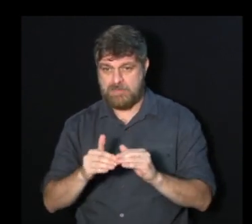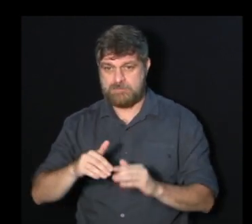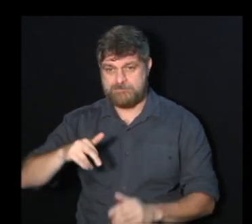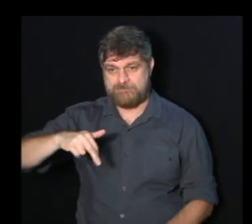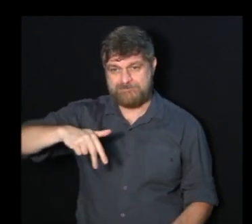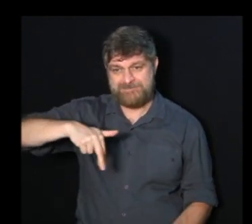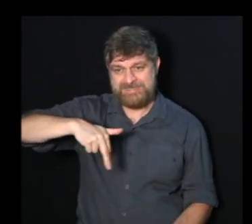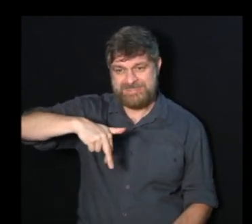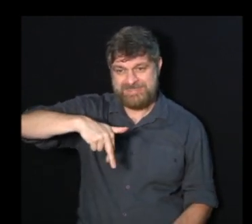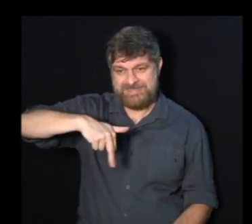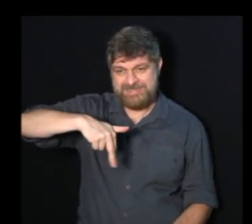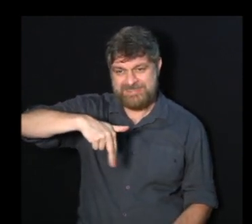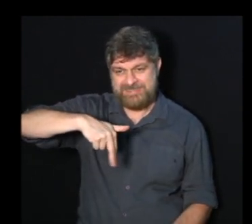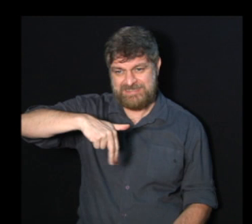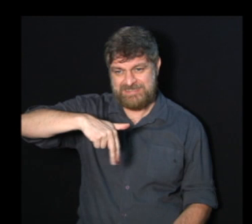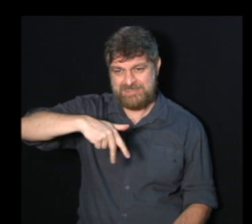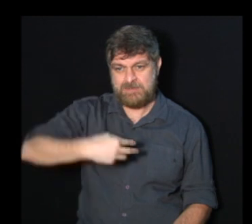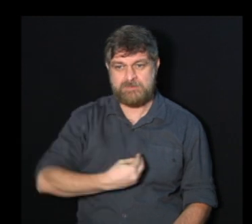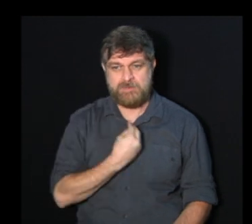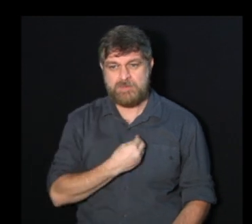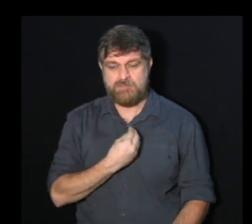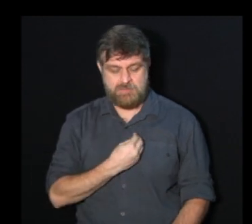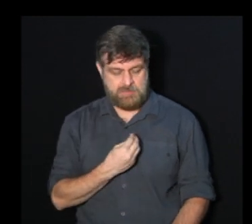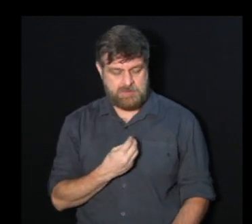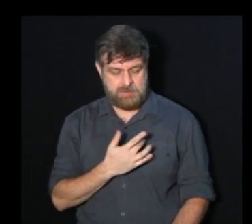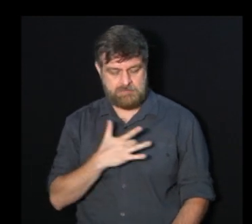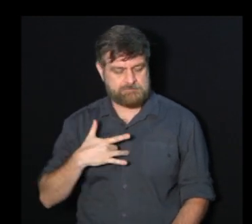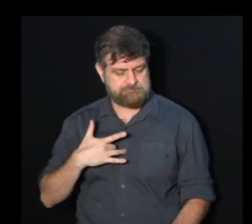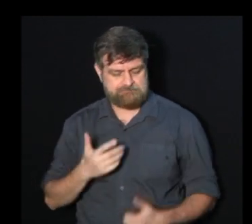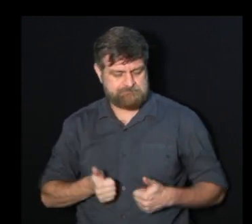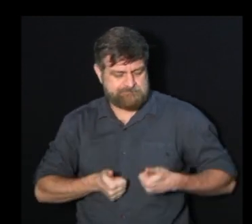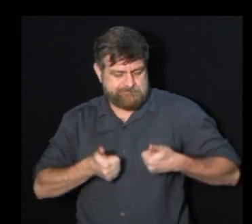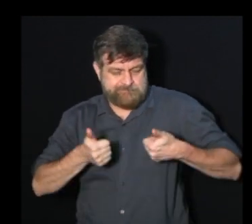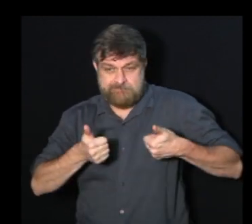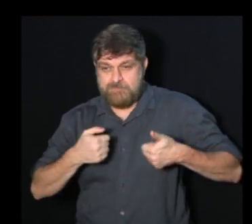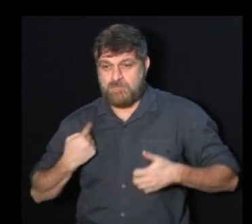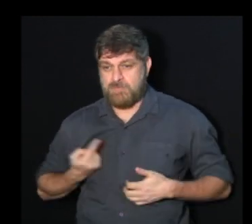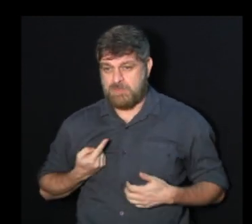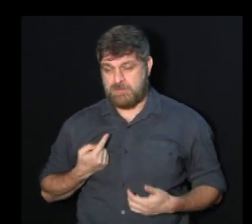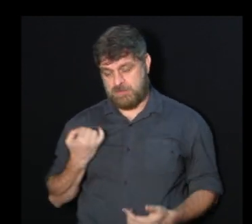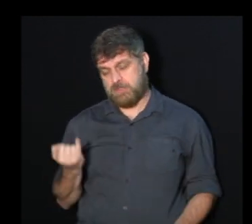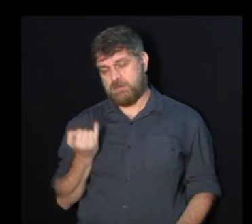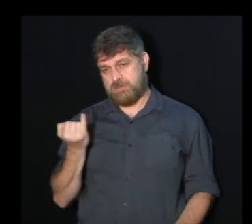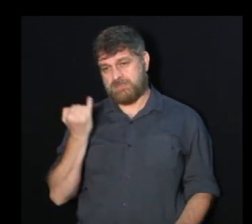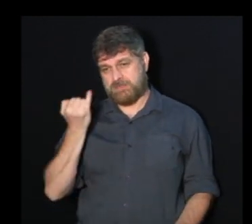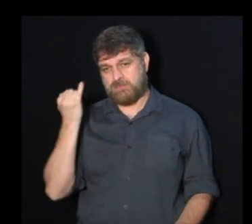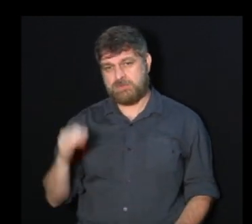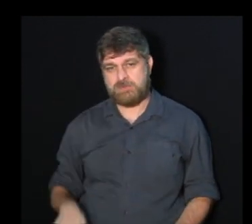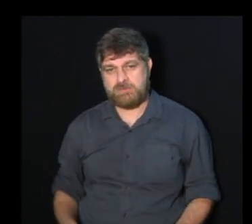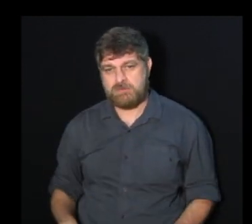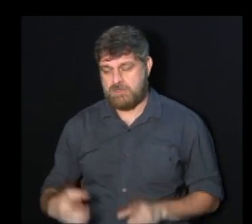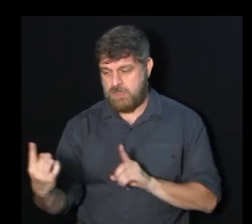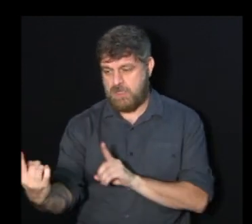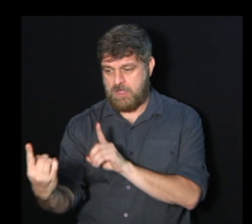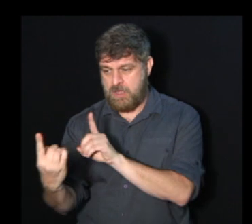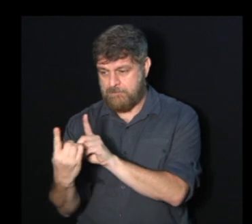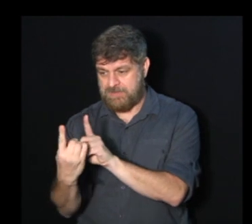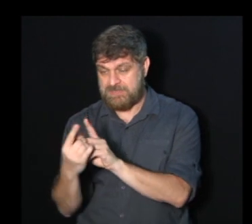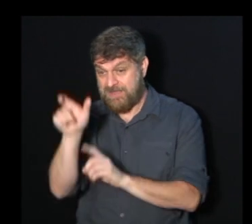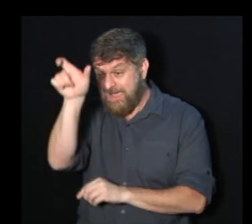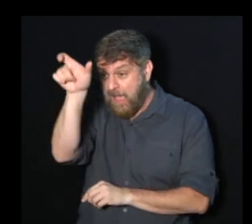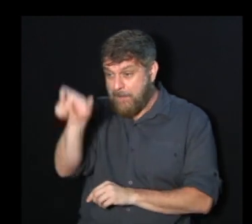que tudo isso a gente consegue uma vida mais saudável, né? Que é o que a gente tem que se importar com o nosso paciente por um